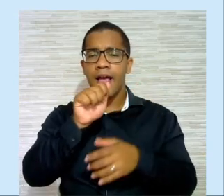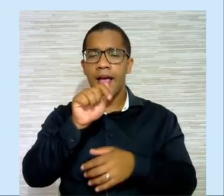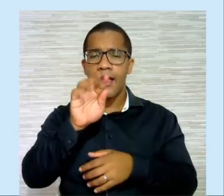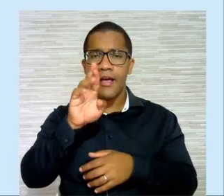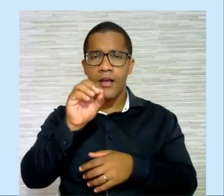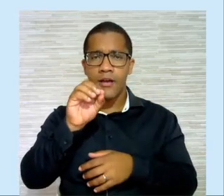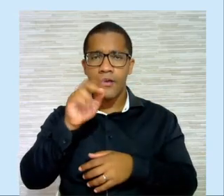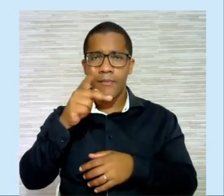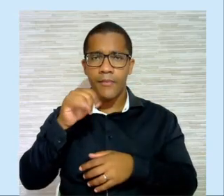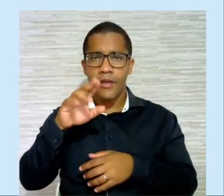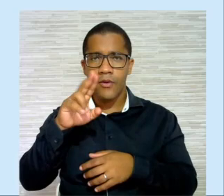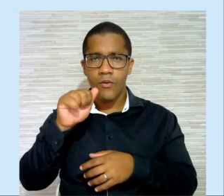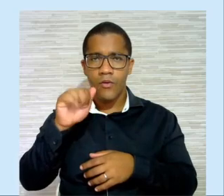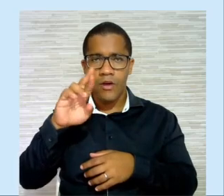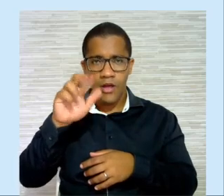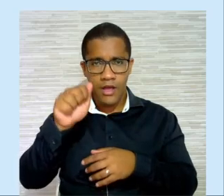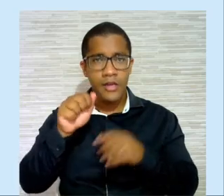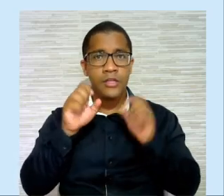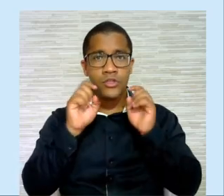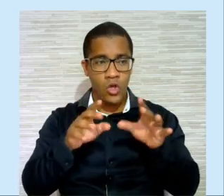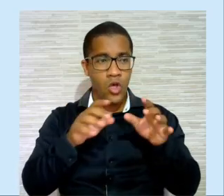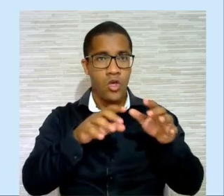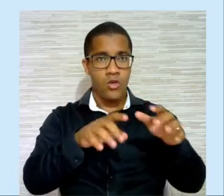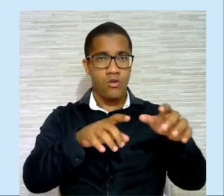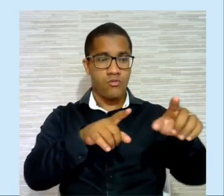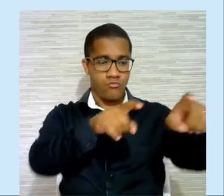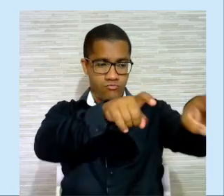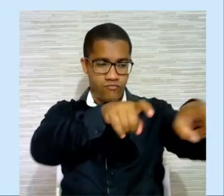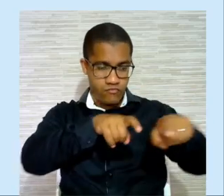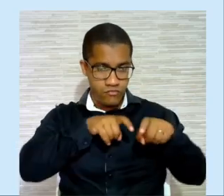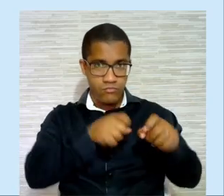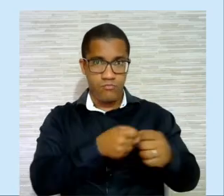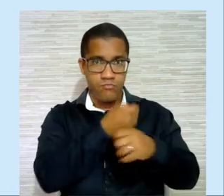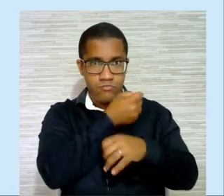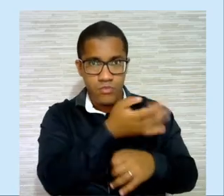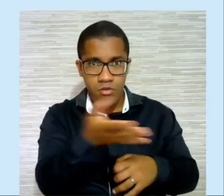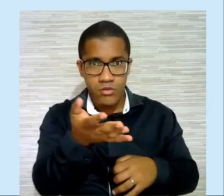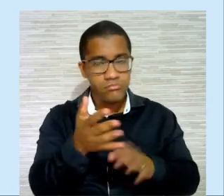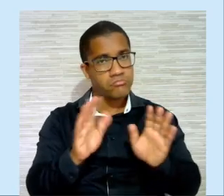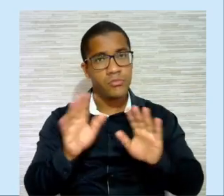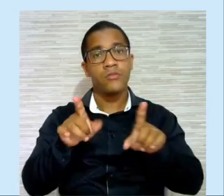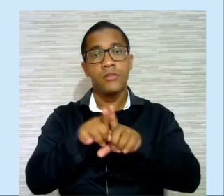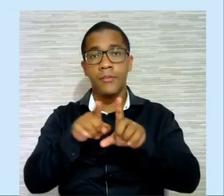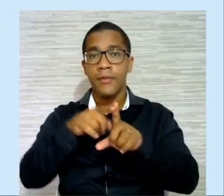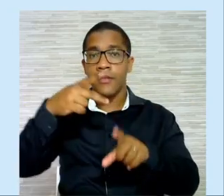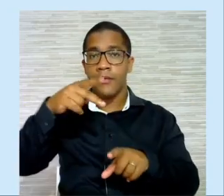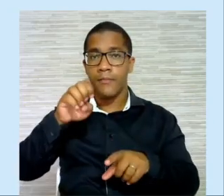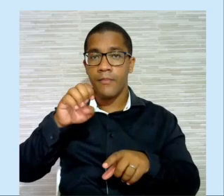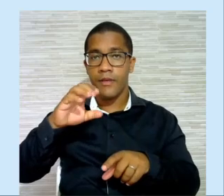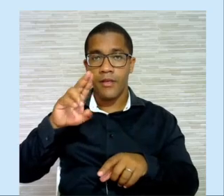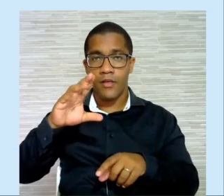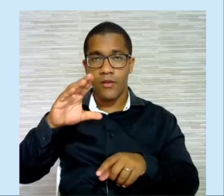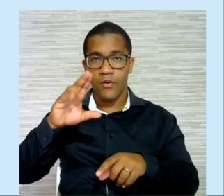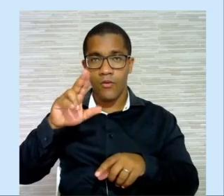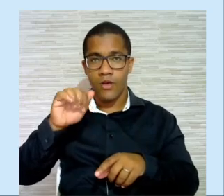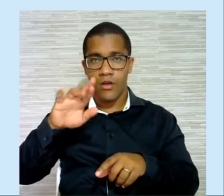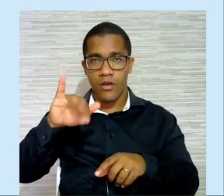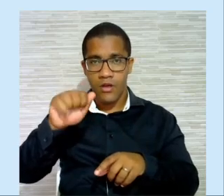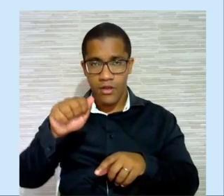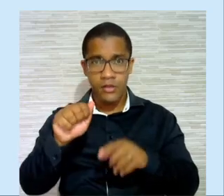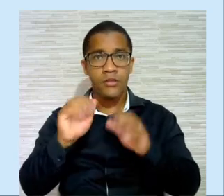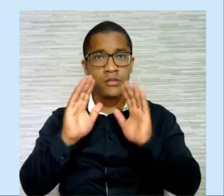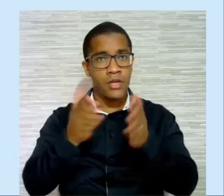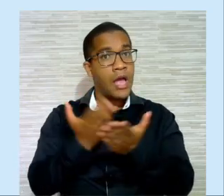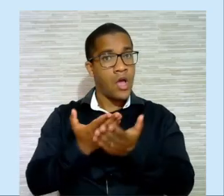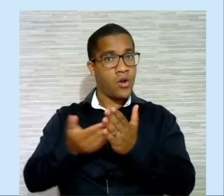agropecuária também é a pecuária, tá, gente? E existe também a pecuária intensiva. Na aula anterior a gente viu, né, a pecuária